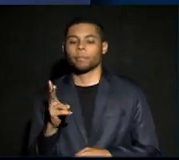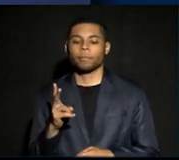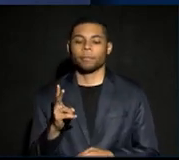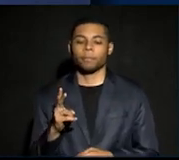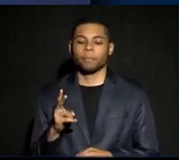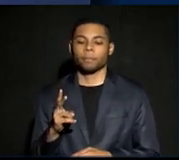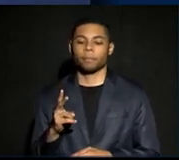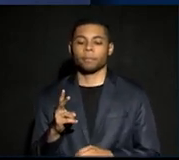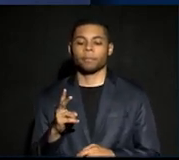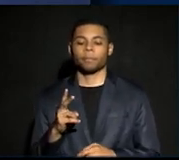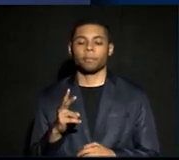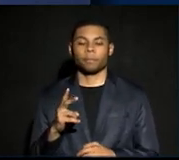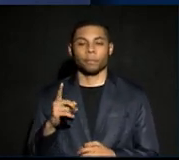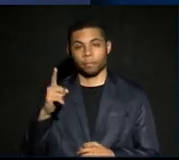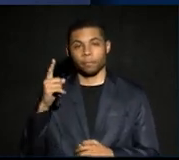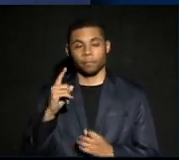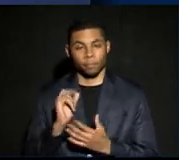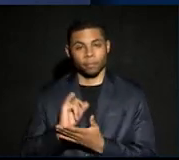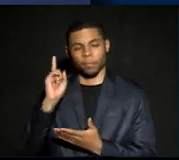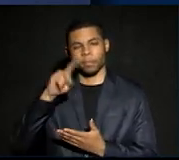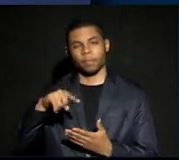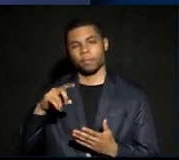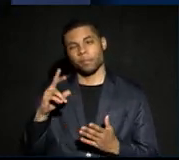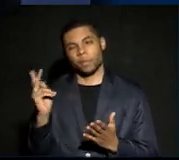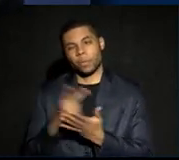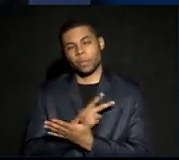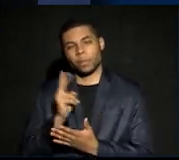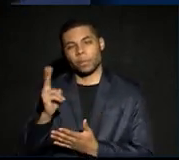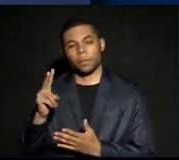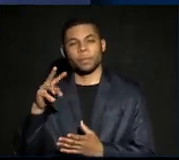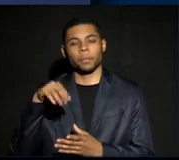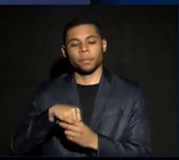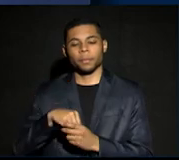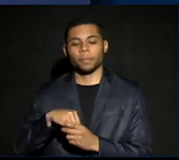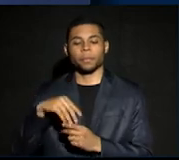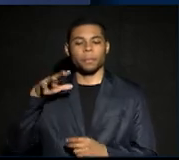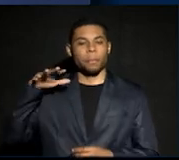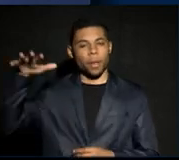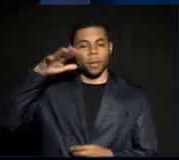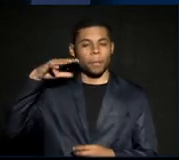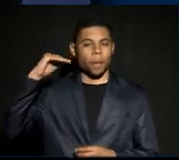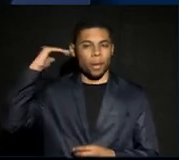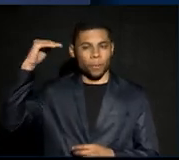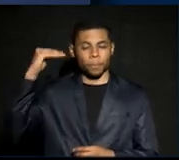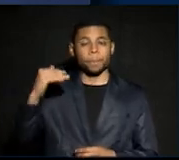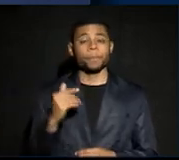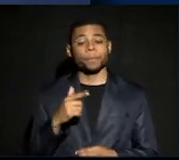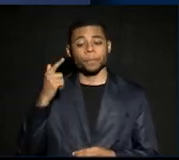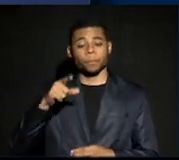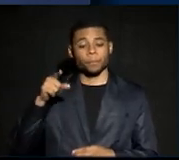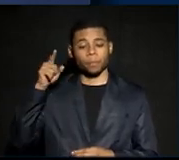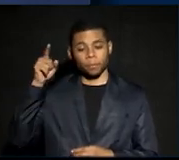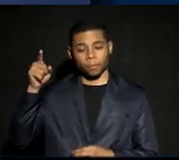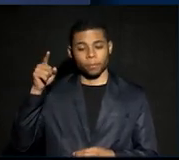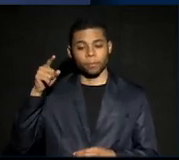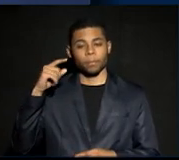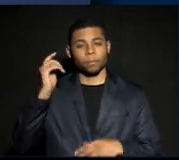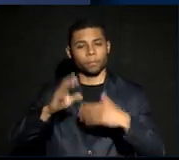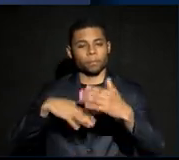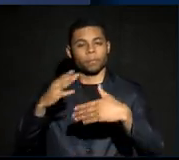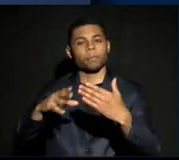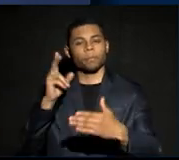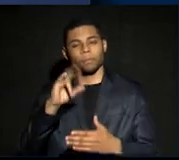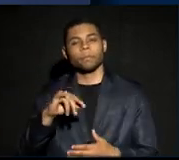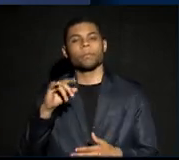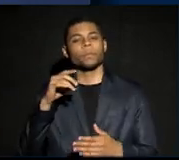para essa desinflação que é sofrida, doída, que vem de um patamar muito alto, e que lá no fim dos tempos a gente